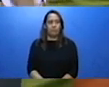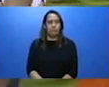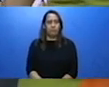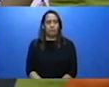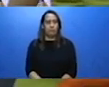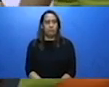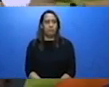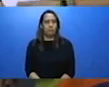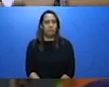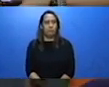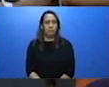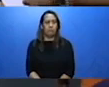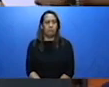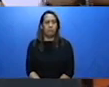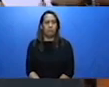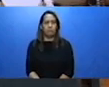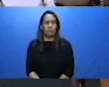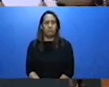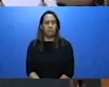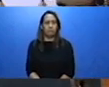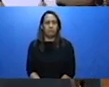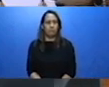procedimento.